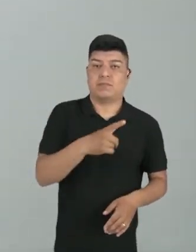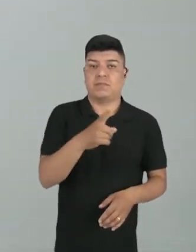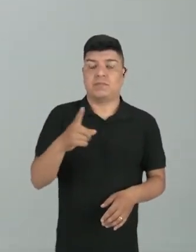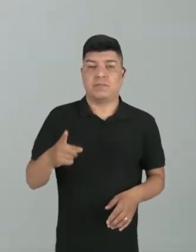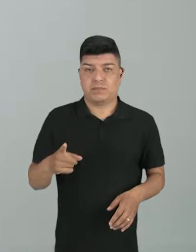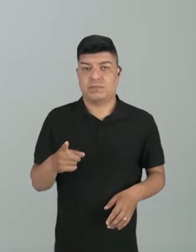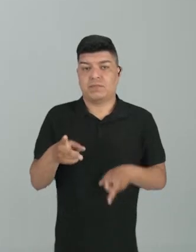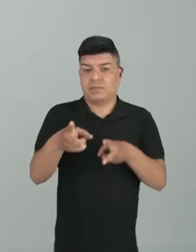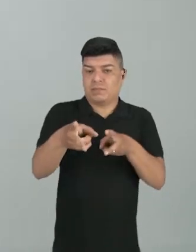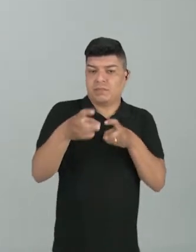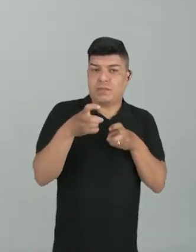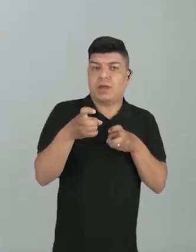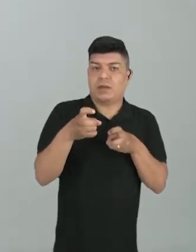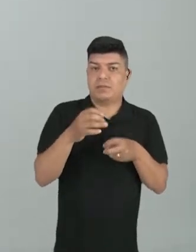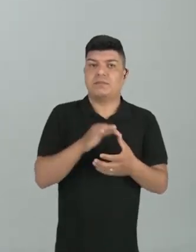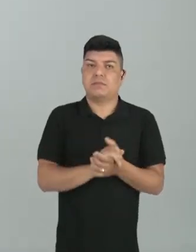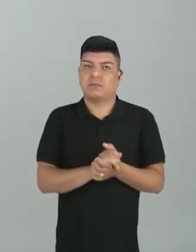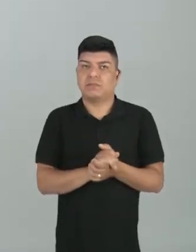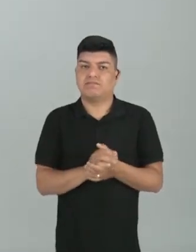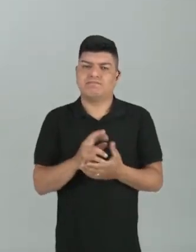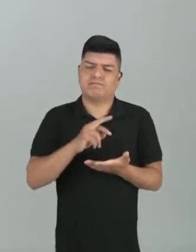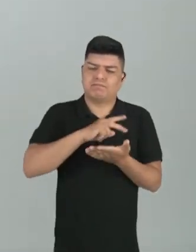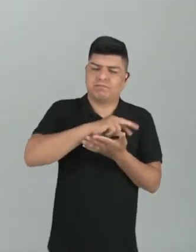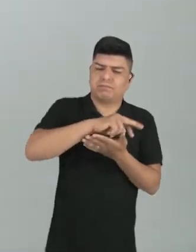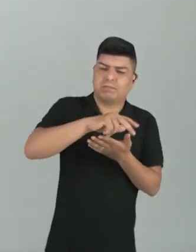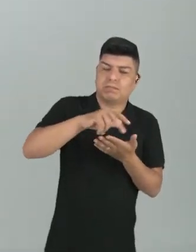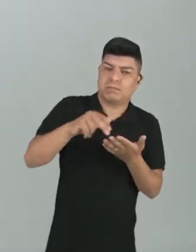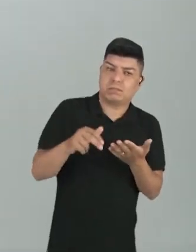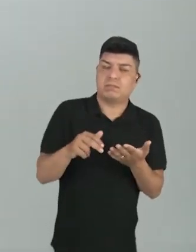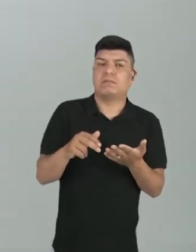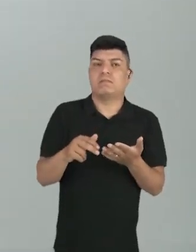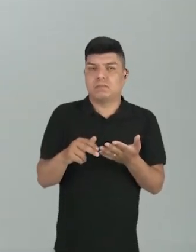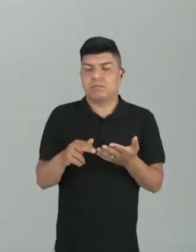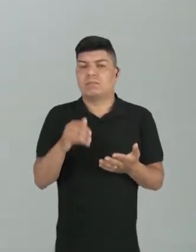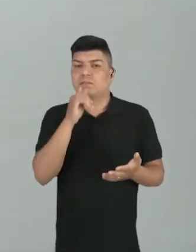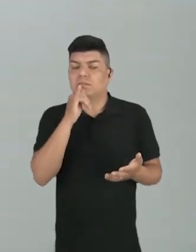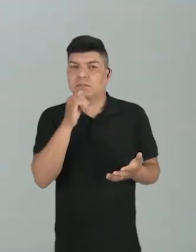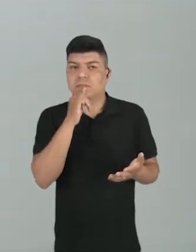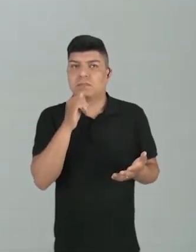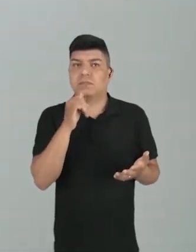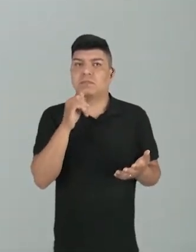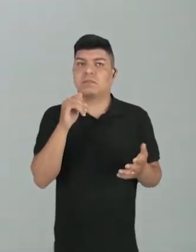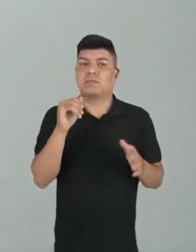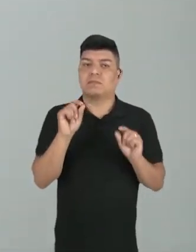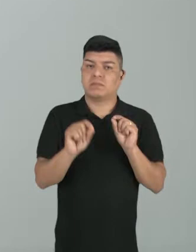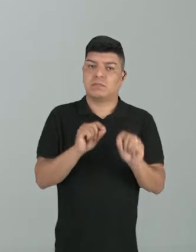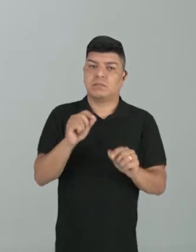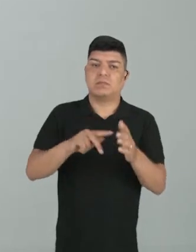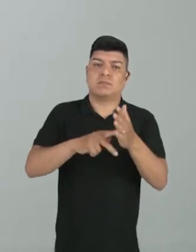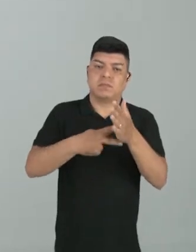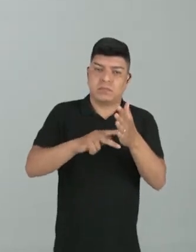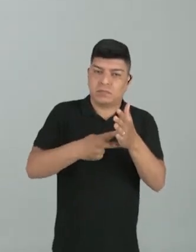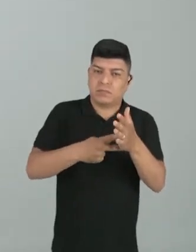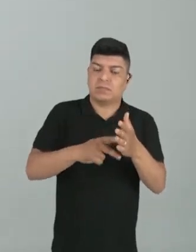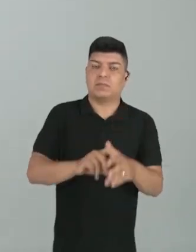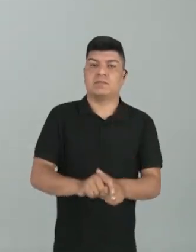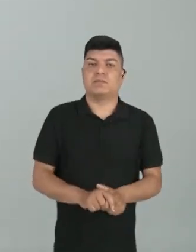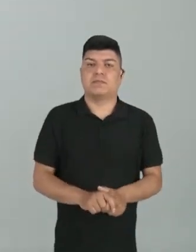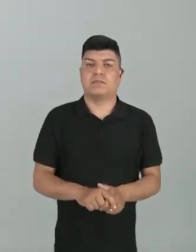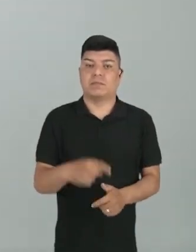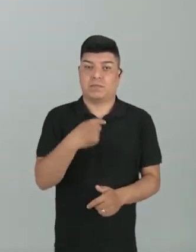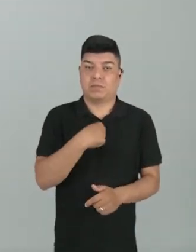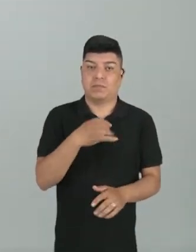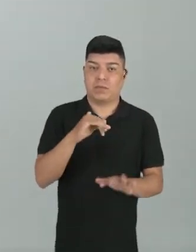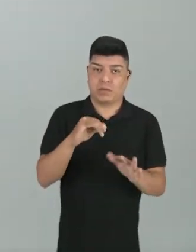vai identificar uma série ou vários tipos de sindicatos. Quando eu